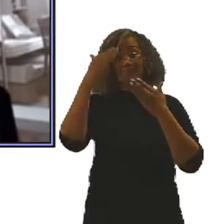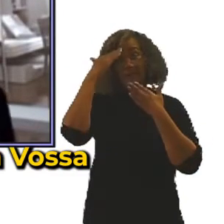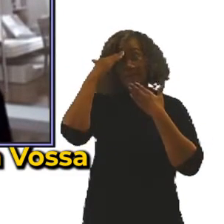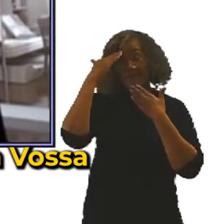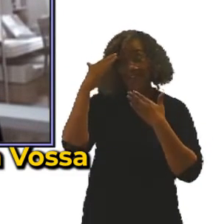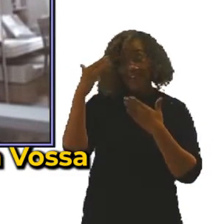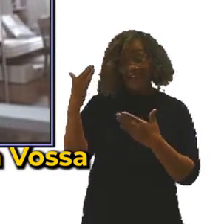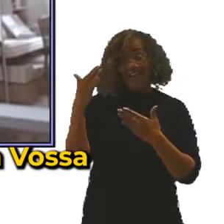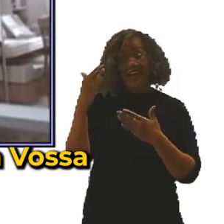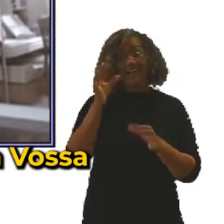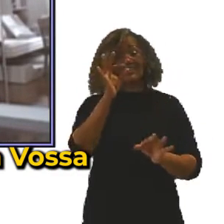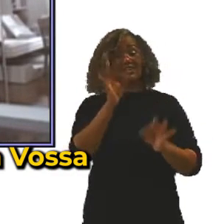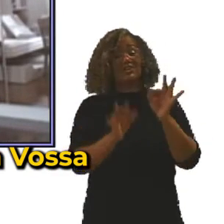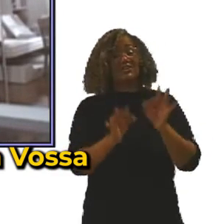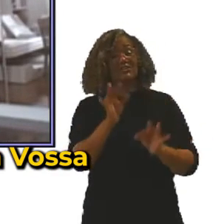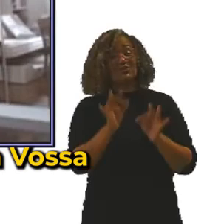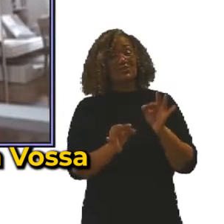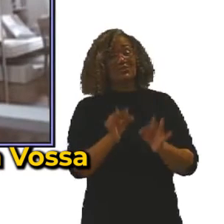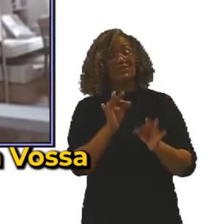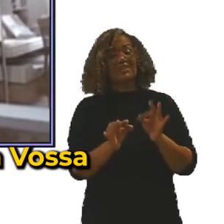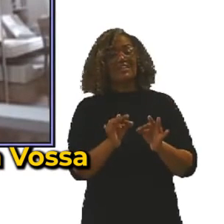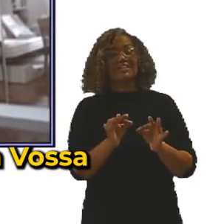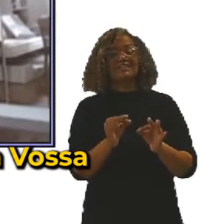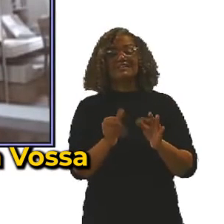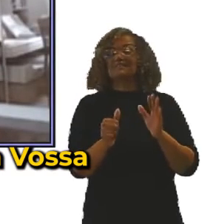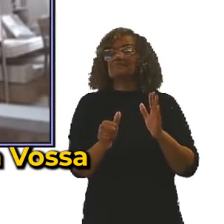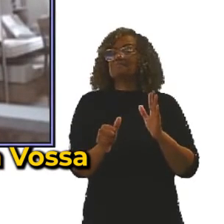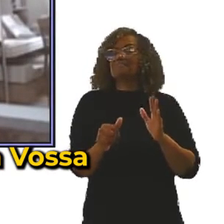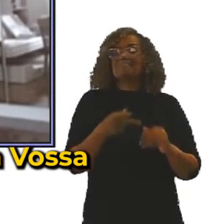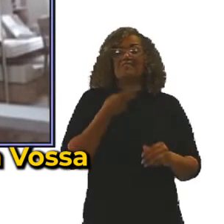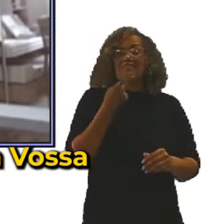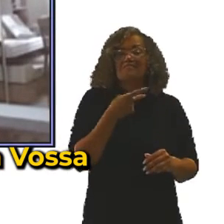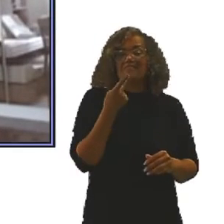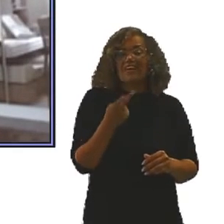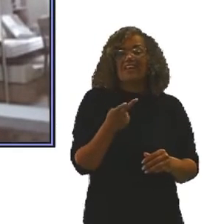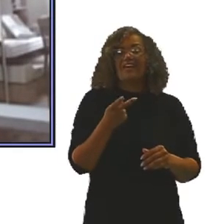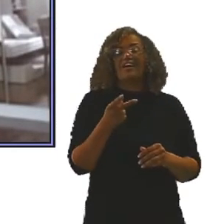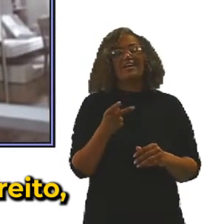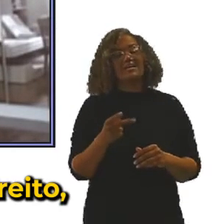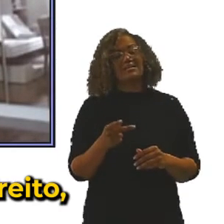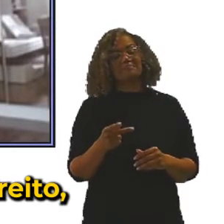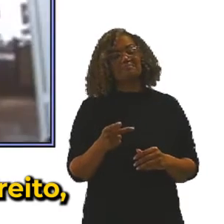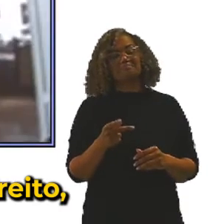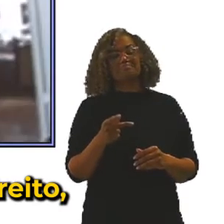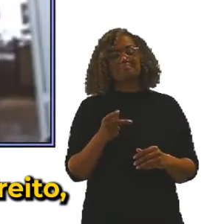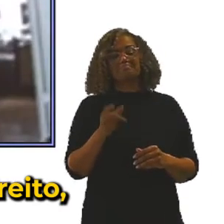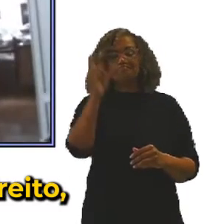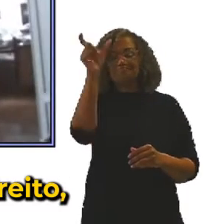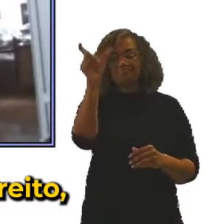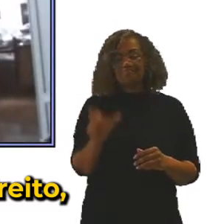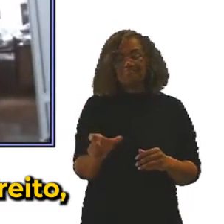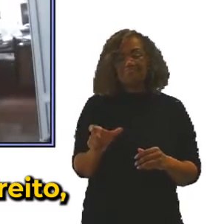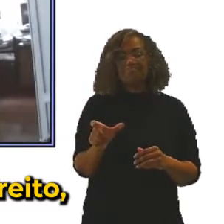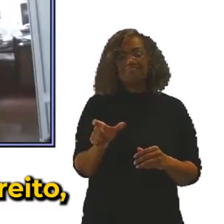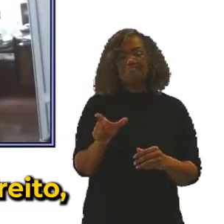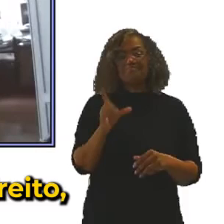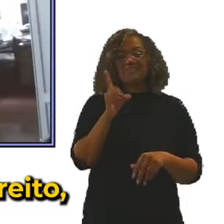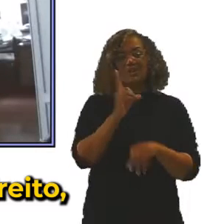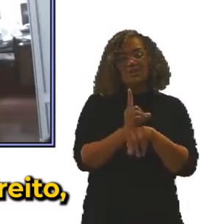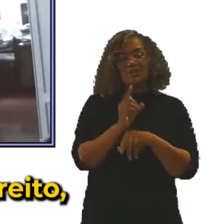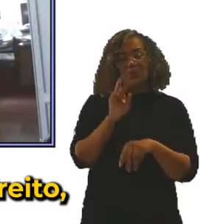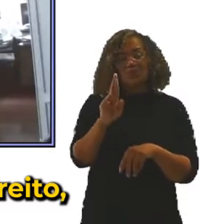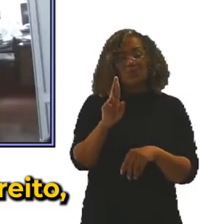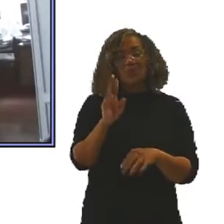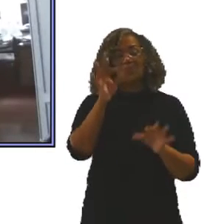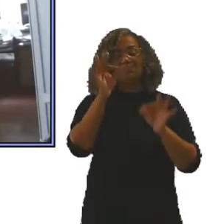Obrigada. Dirijo, então, as minhas primeiras palavras à Vossa Excelência, excelentíssimo senhor doutor, juiz